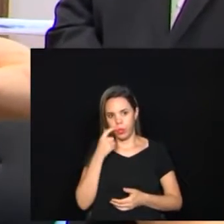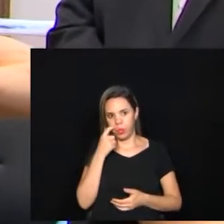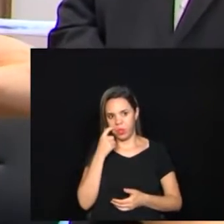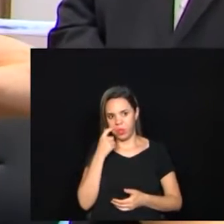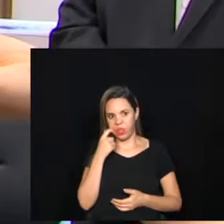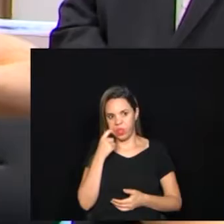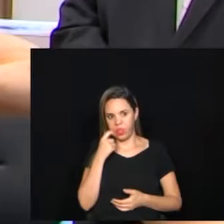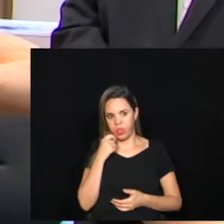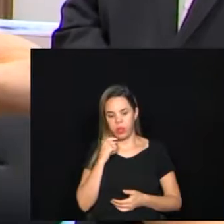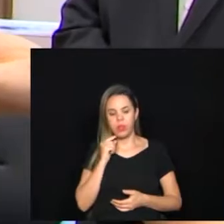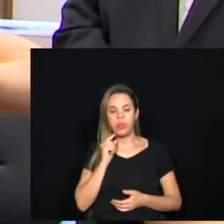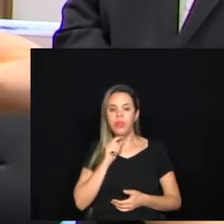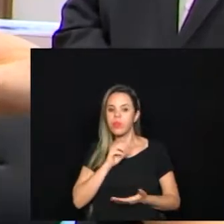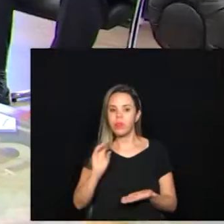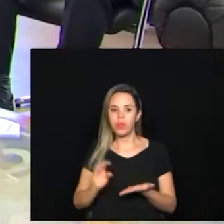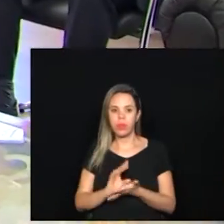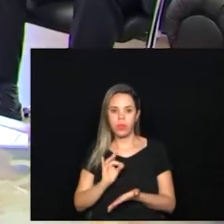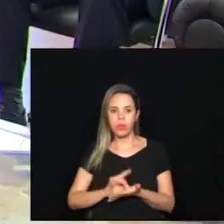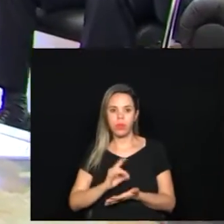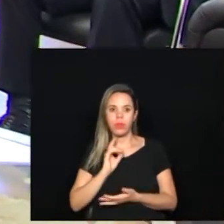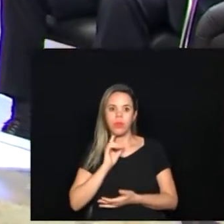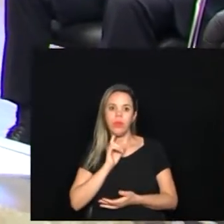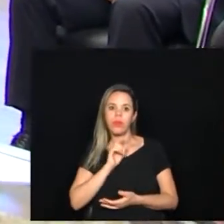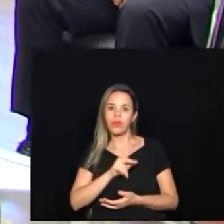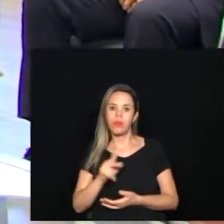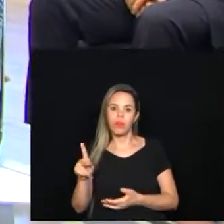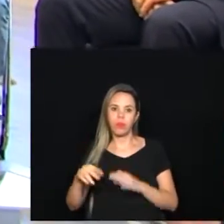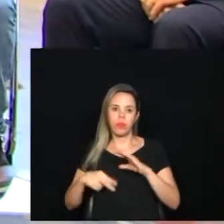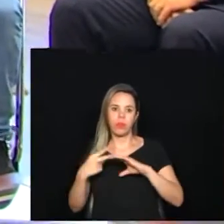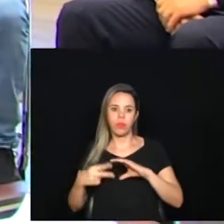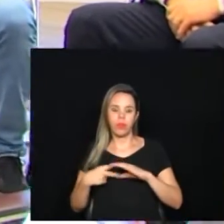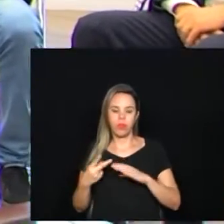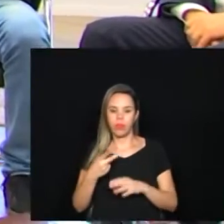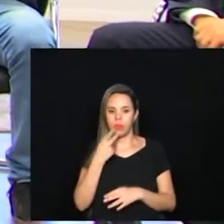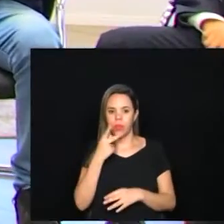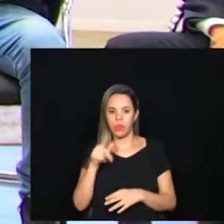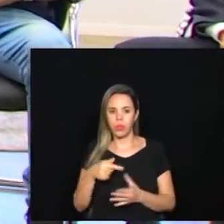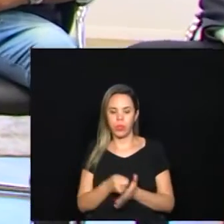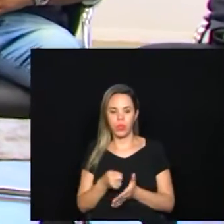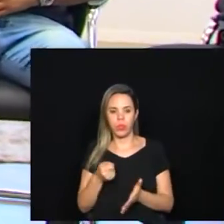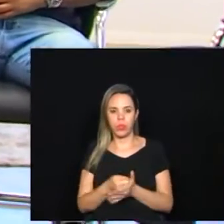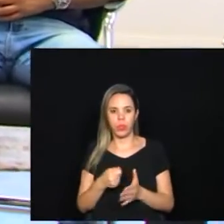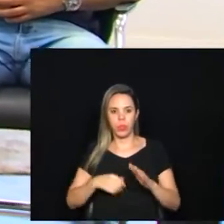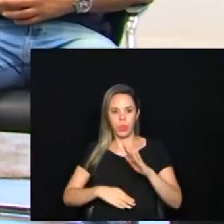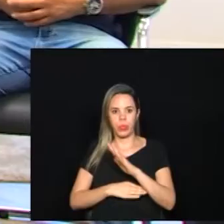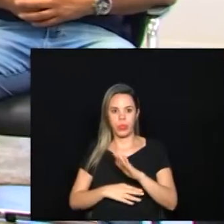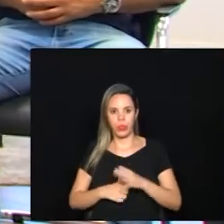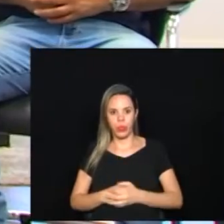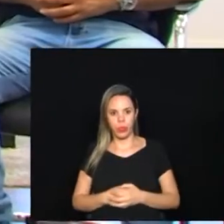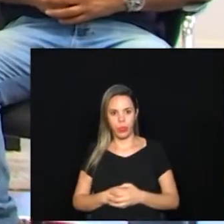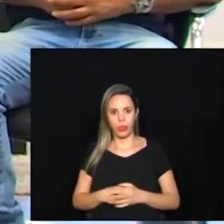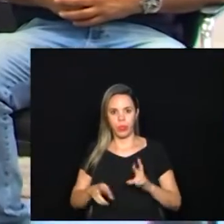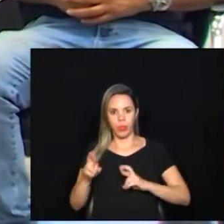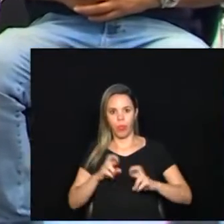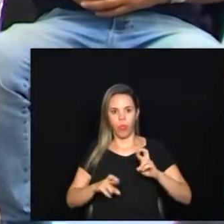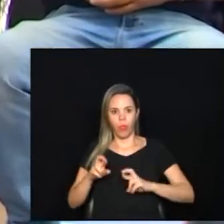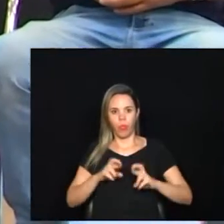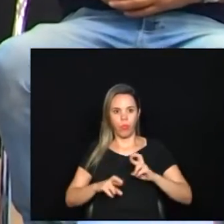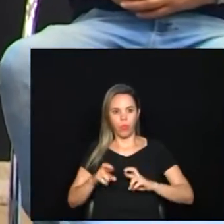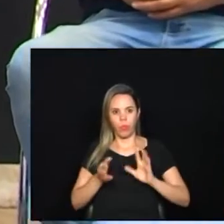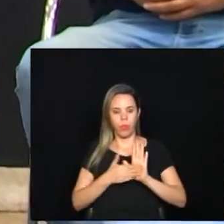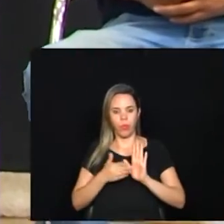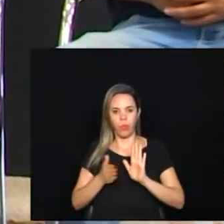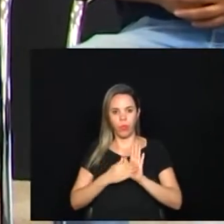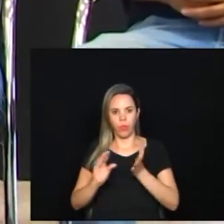isso é ser um orçamento realista. O presidente da Câmara ressalta que é obrigação do Legislativo analisar e